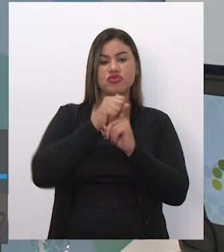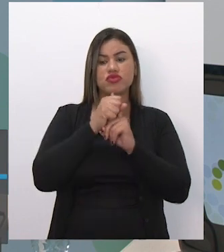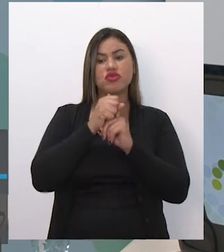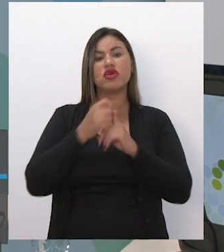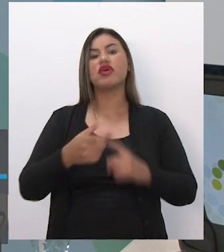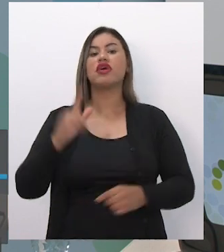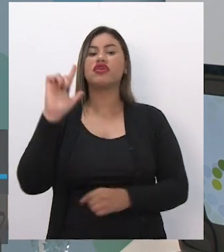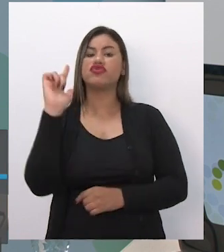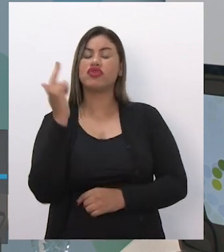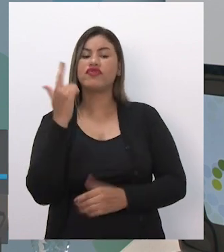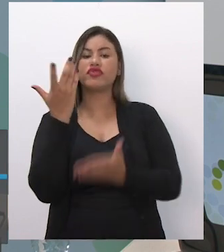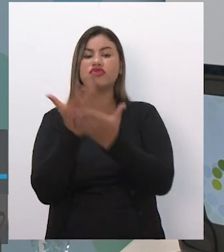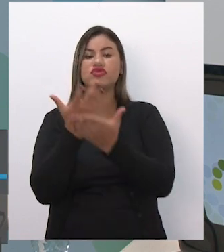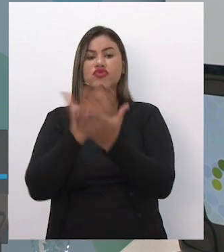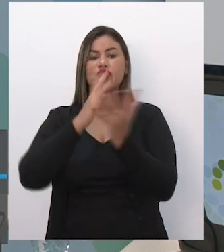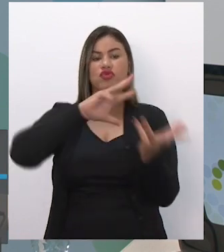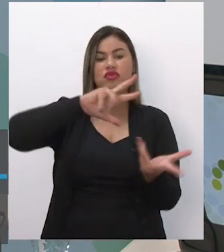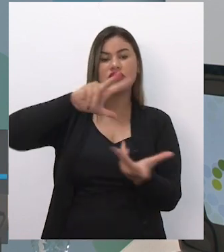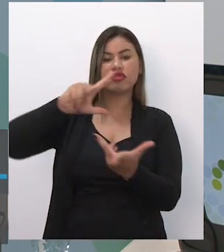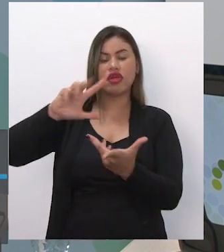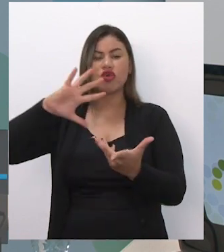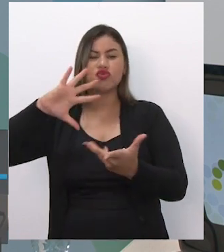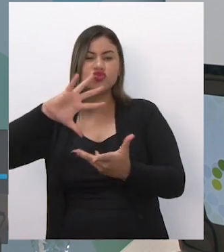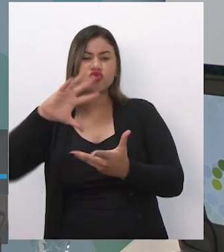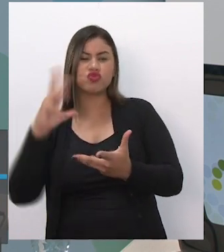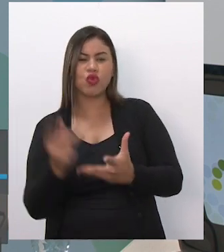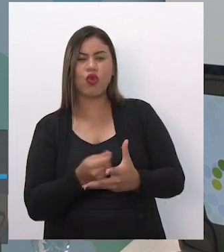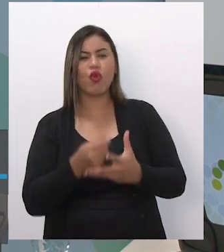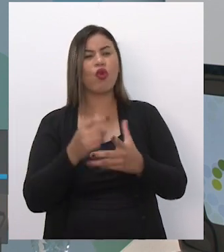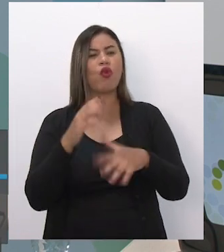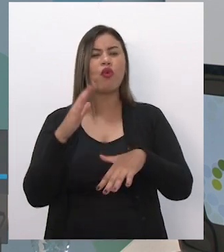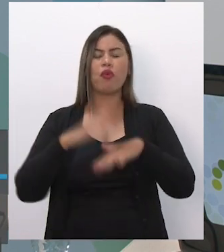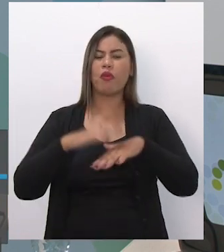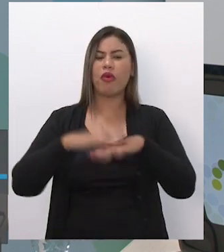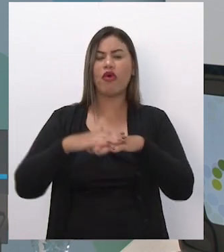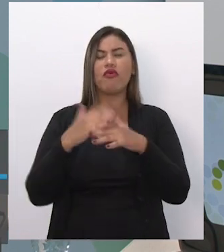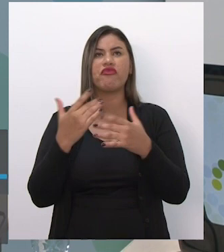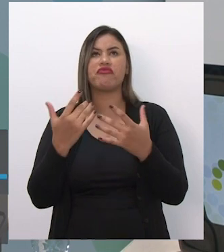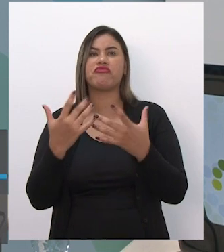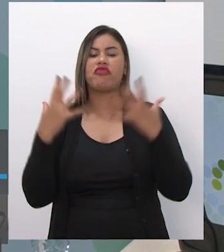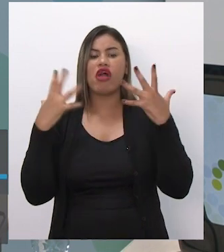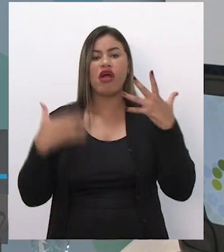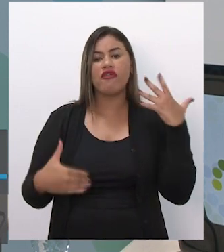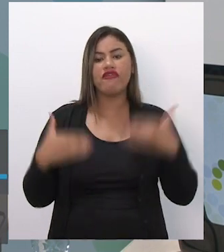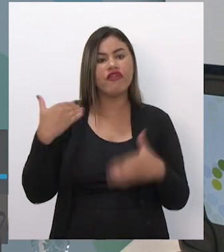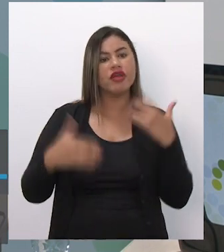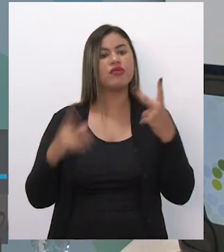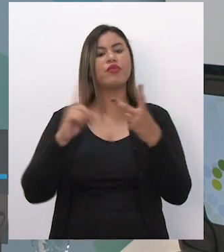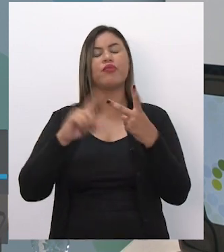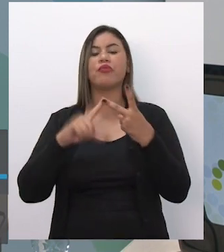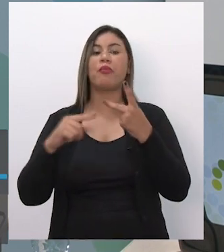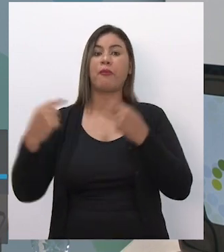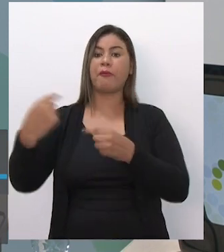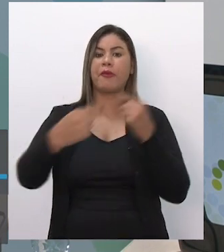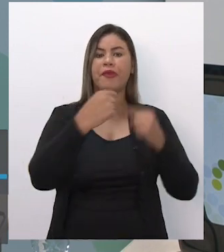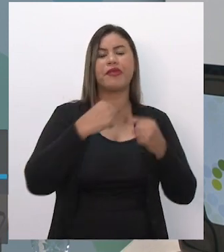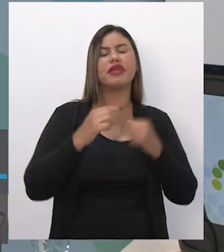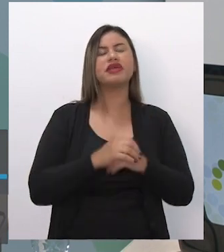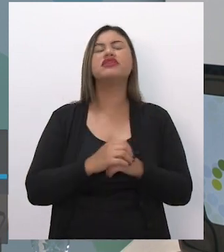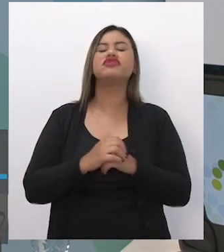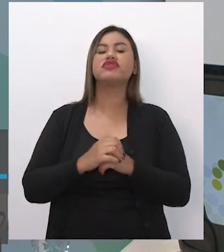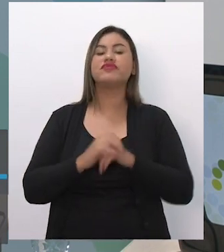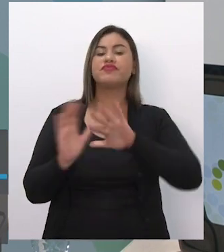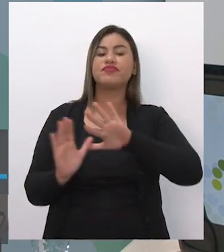planeta Terra e todas as suas implicações, o meio físico, político. E ainda tem aqui a